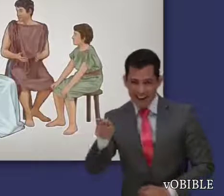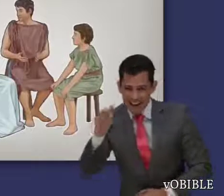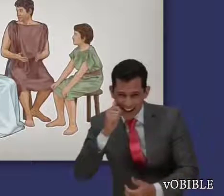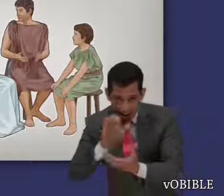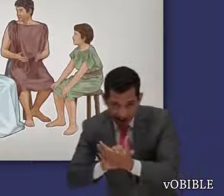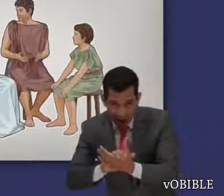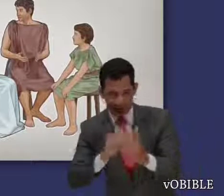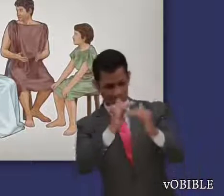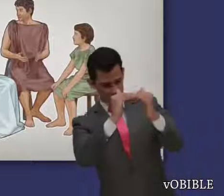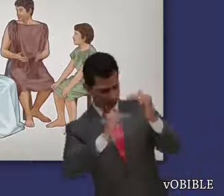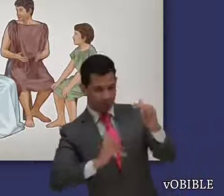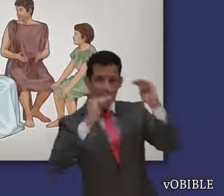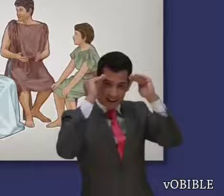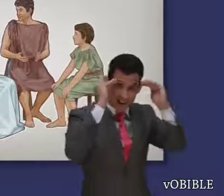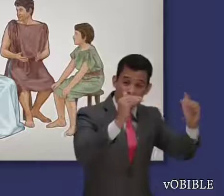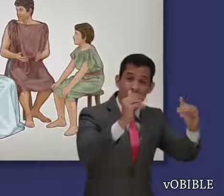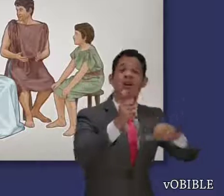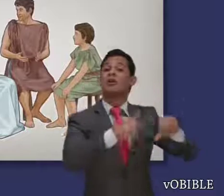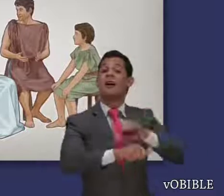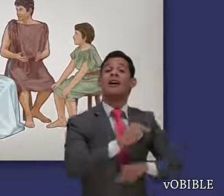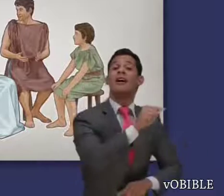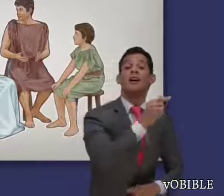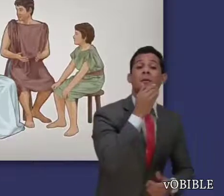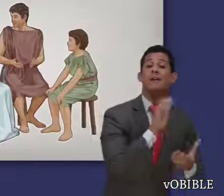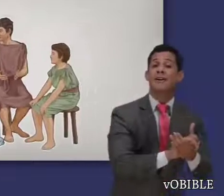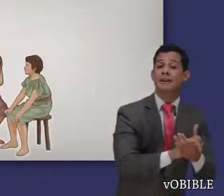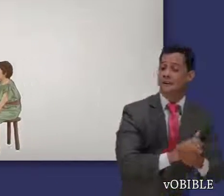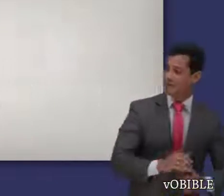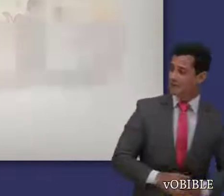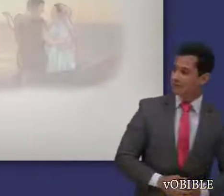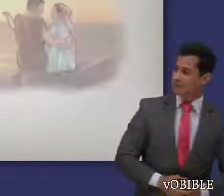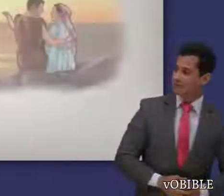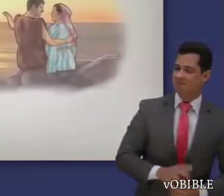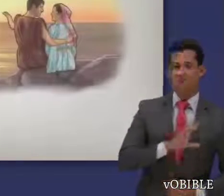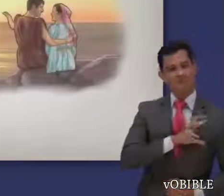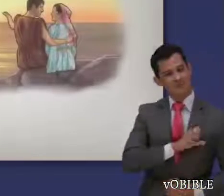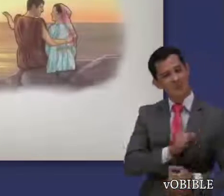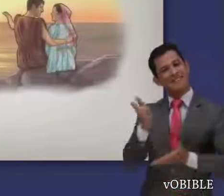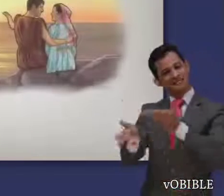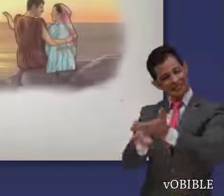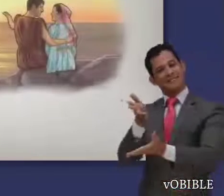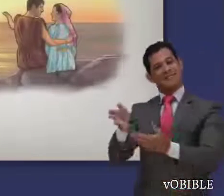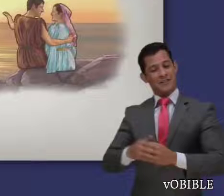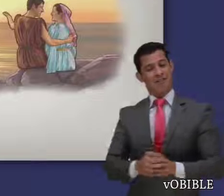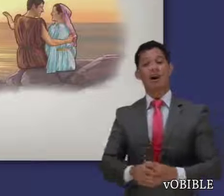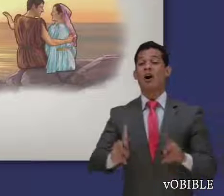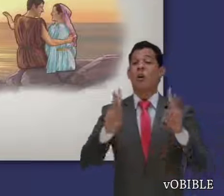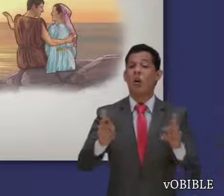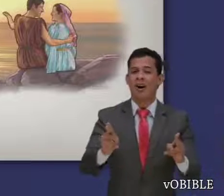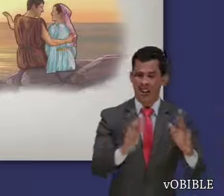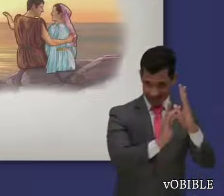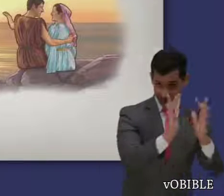Paulo diz que a esposa deve estar sujeita ao marido. E o marido deve continuar a amar a sua esposa, assim